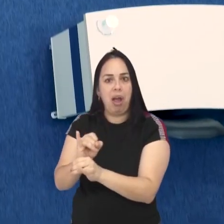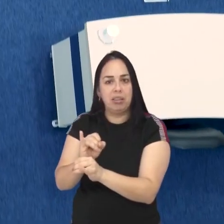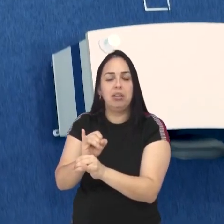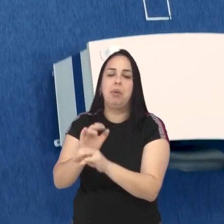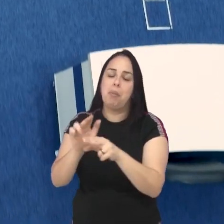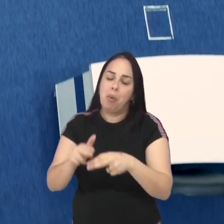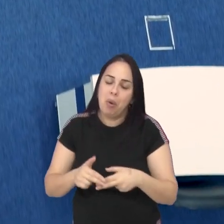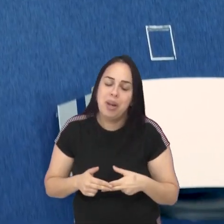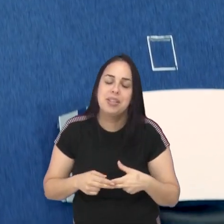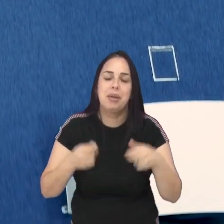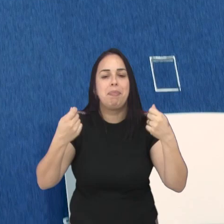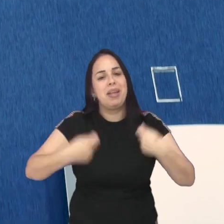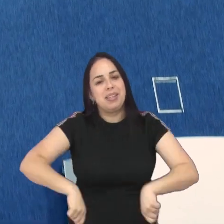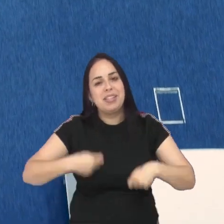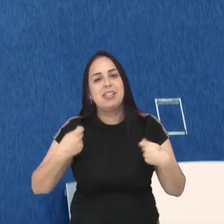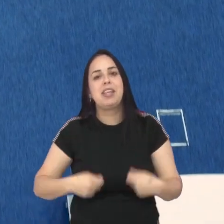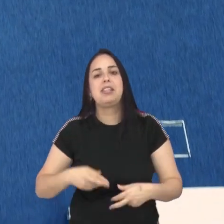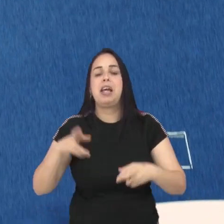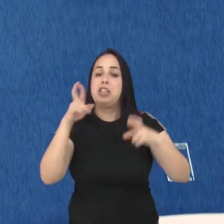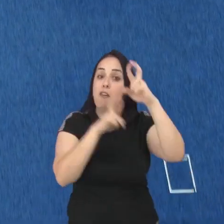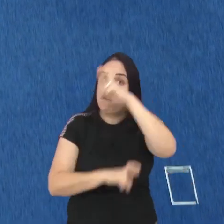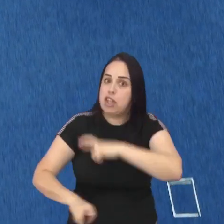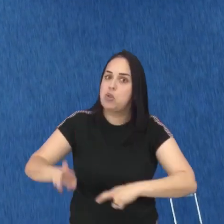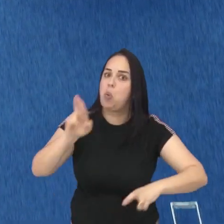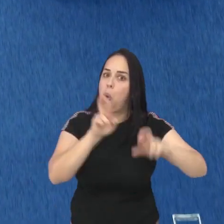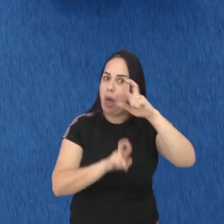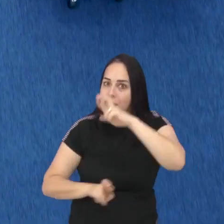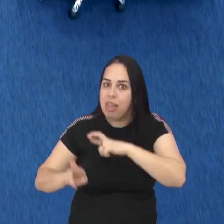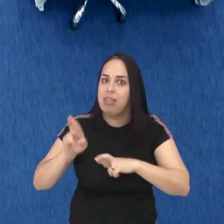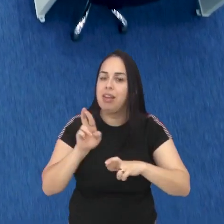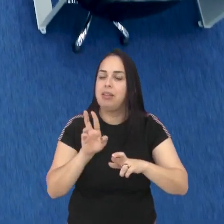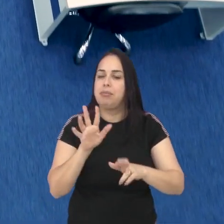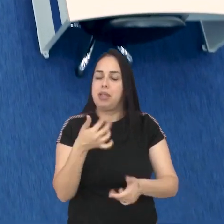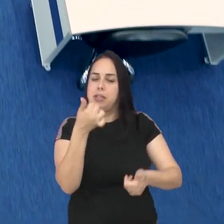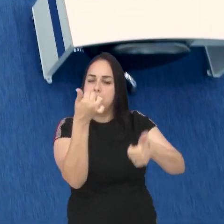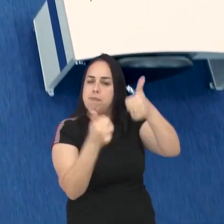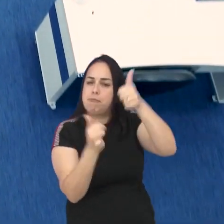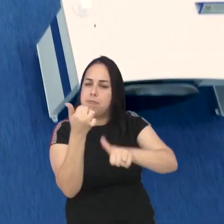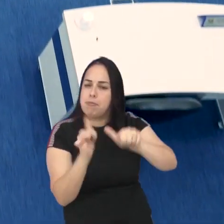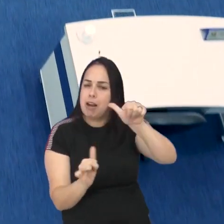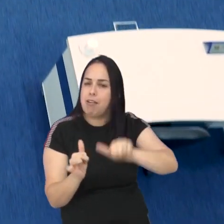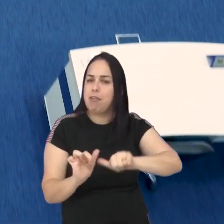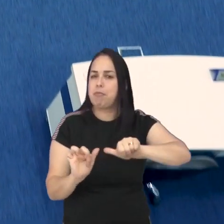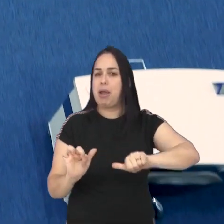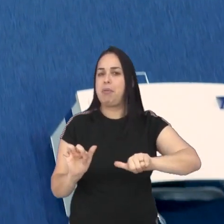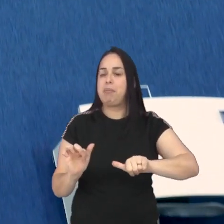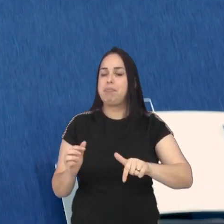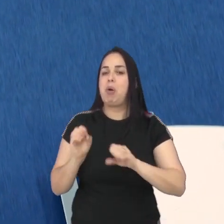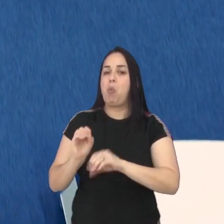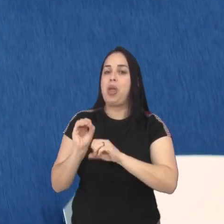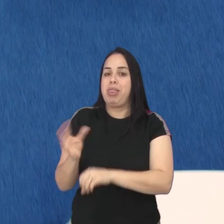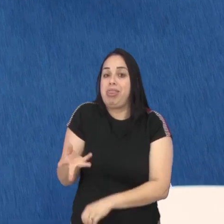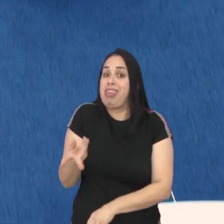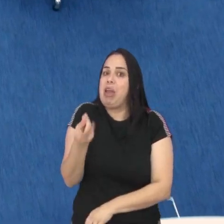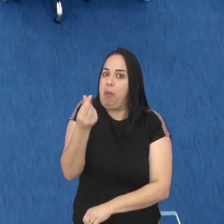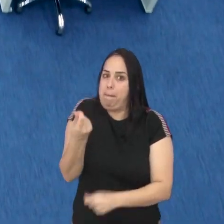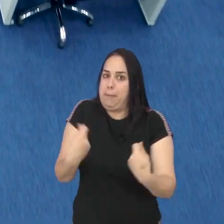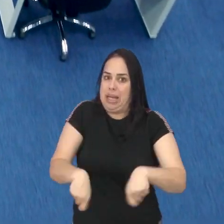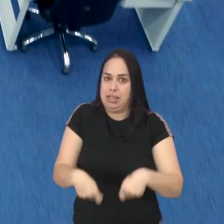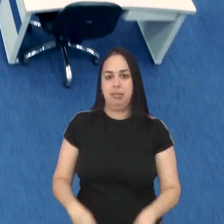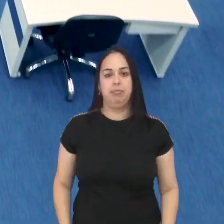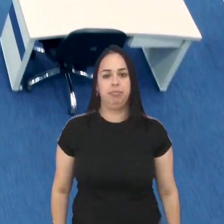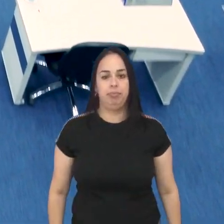os parlamentares veem a necessidade de fiscalização e avaliação criteriosa para garantir a qualidade dos